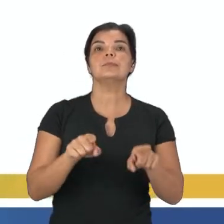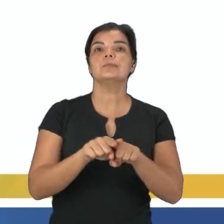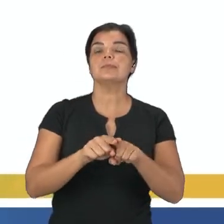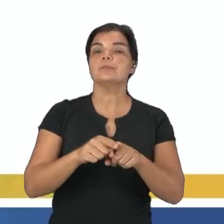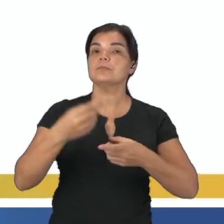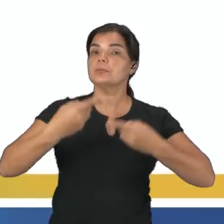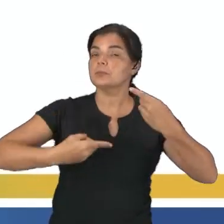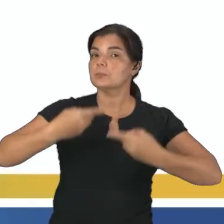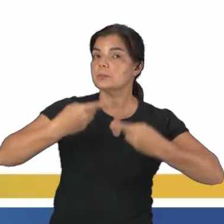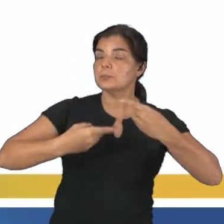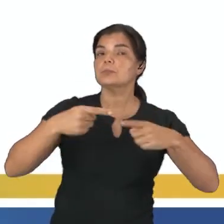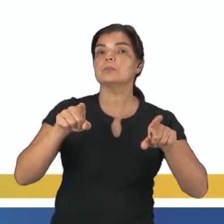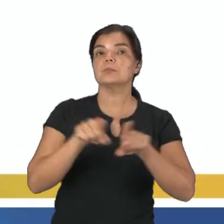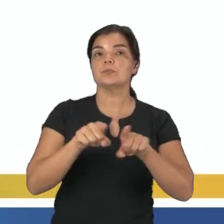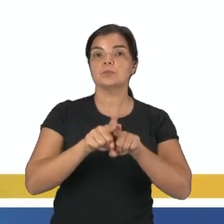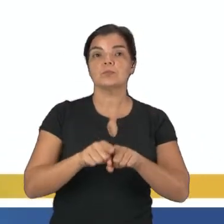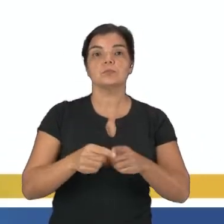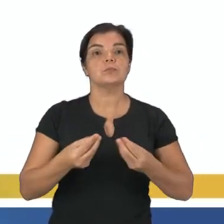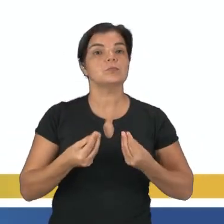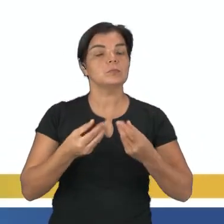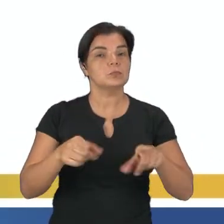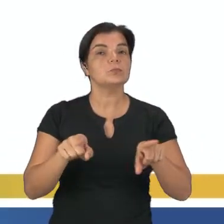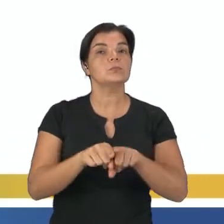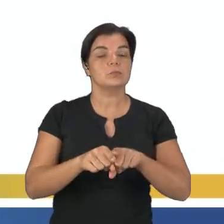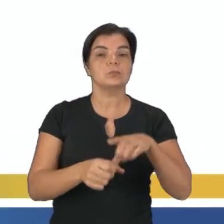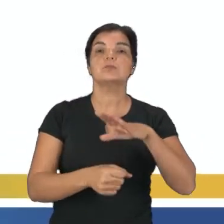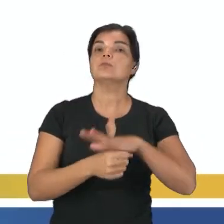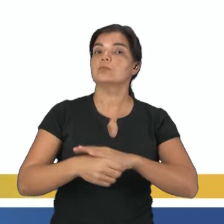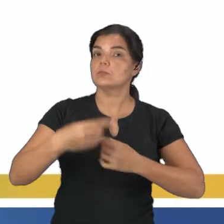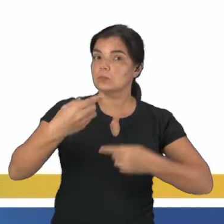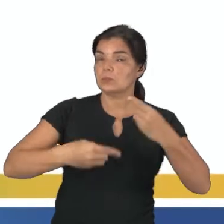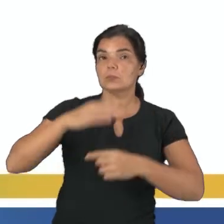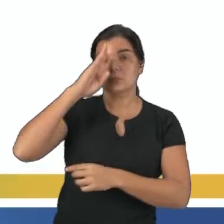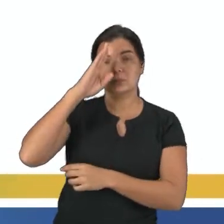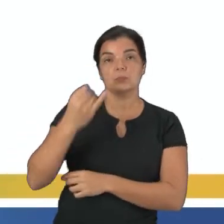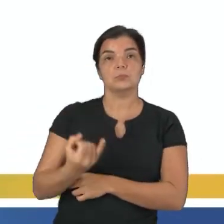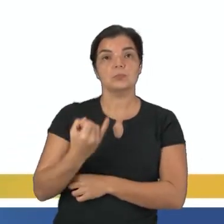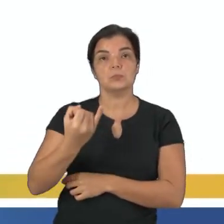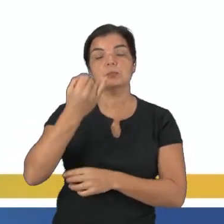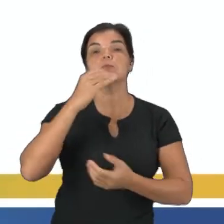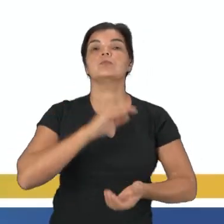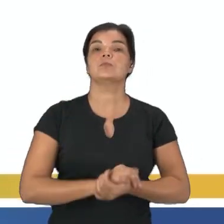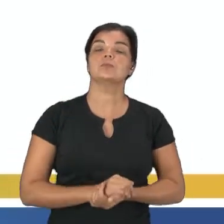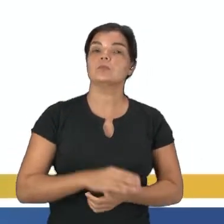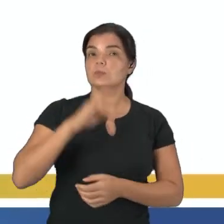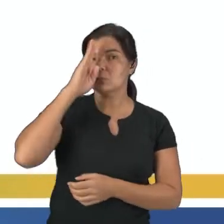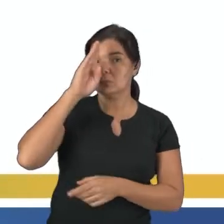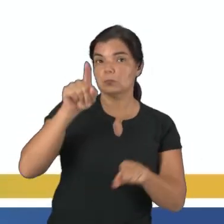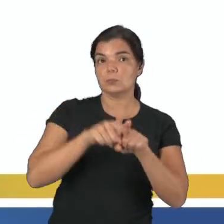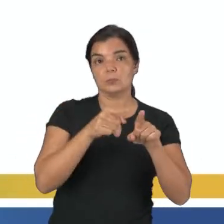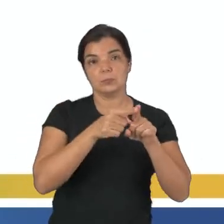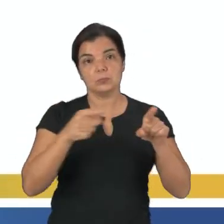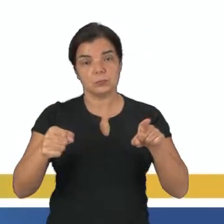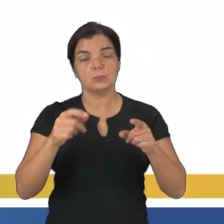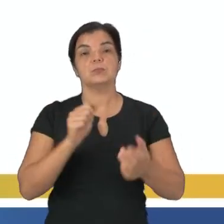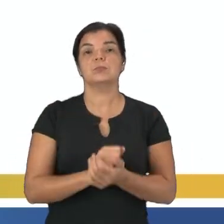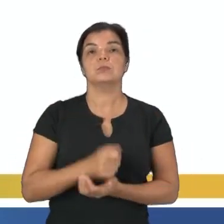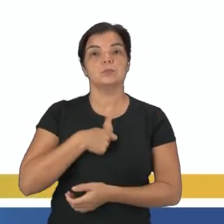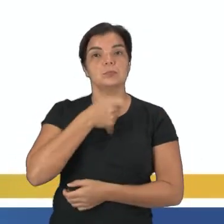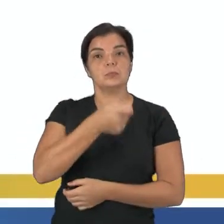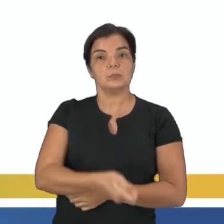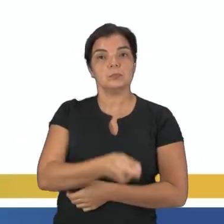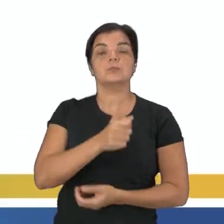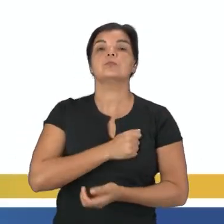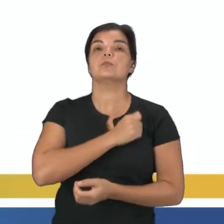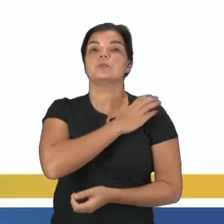a política de integrar para não integrar, que era uma política principal fundamentada principalmente durante a época da ditadura militar.